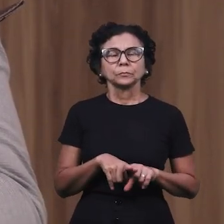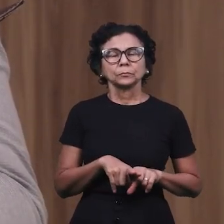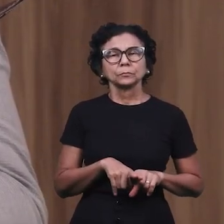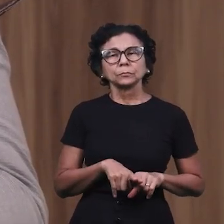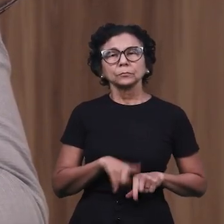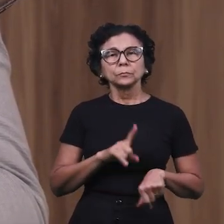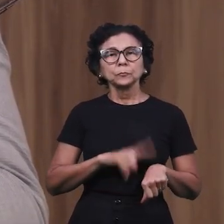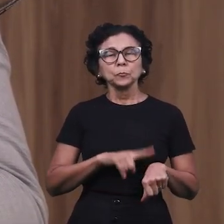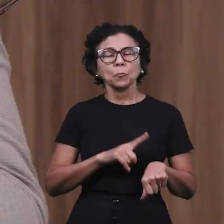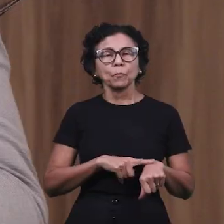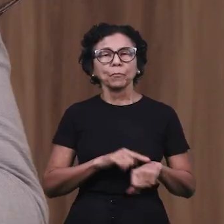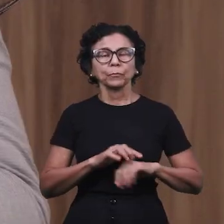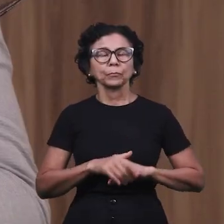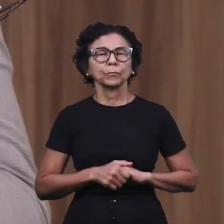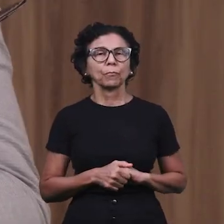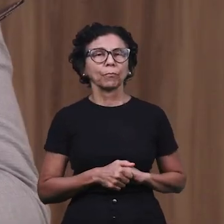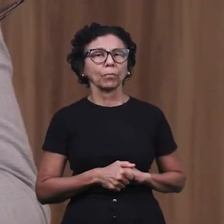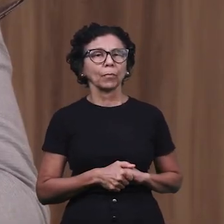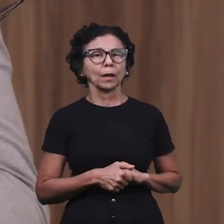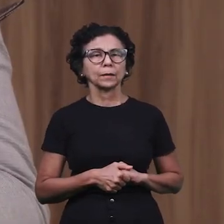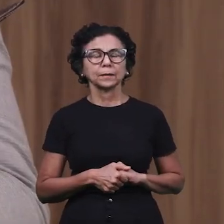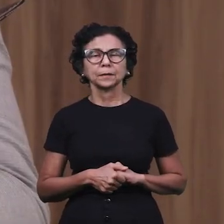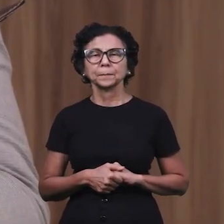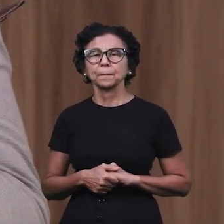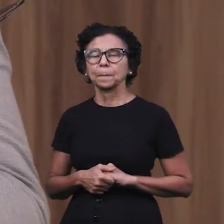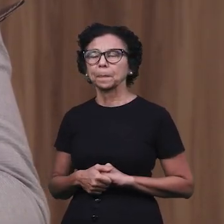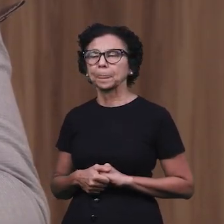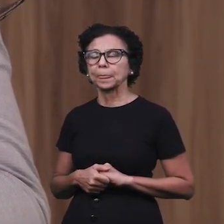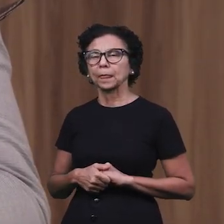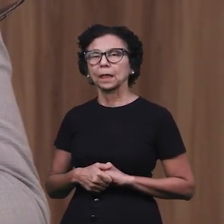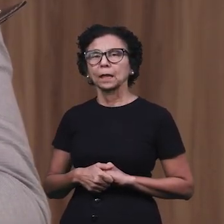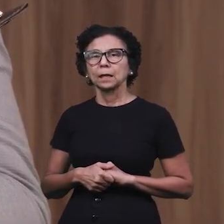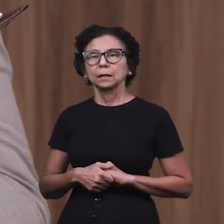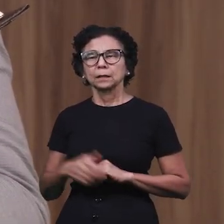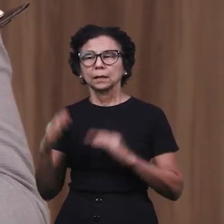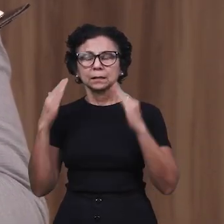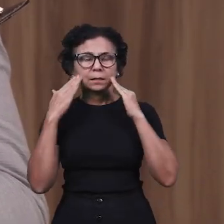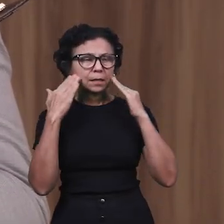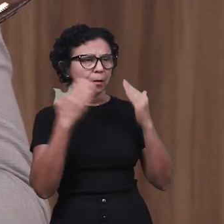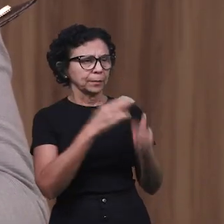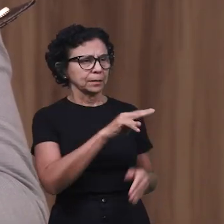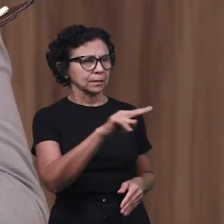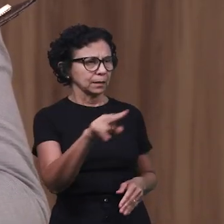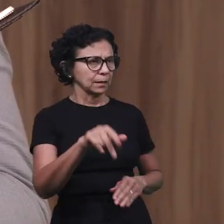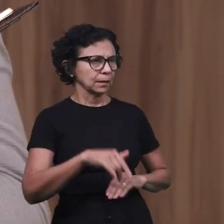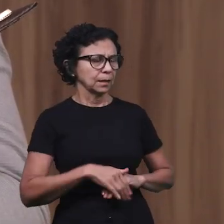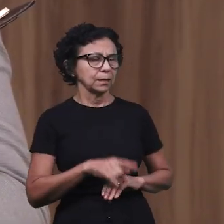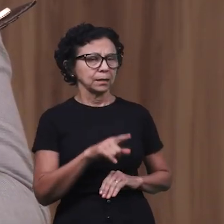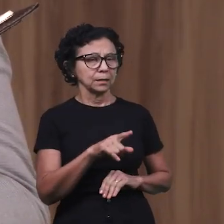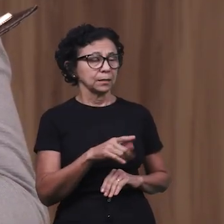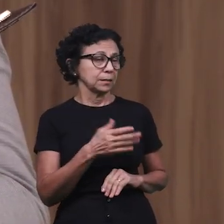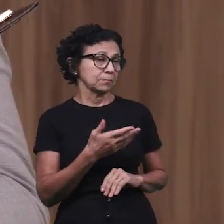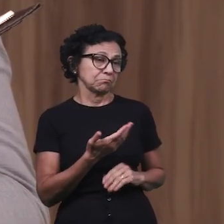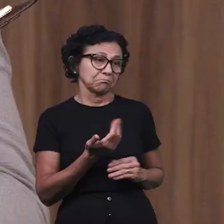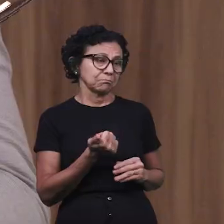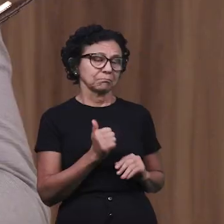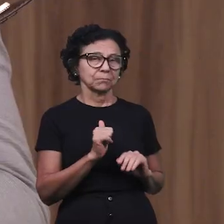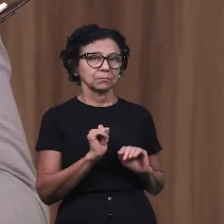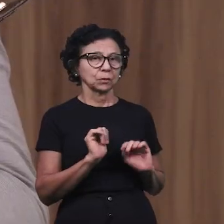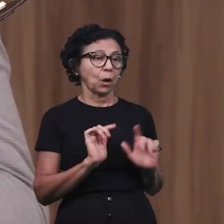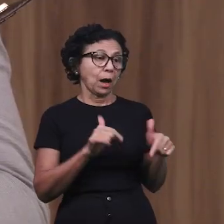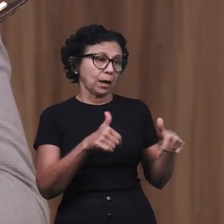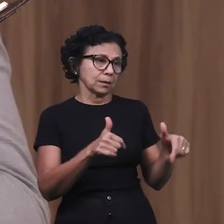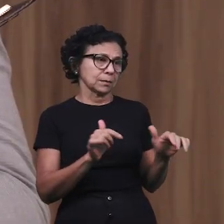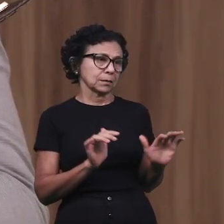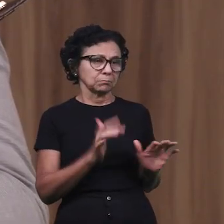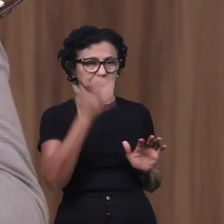vimos ali o momento em que José se revela a eles, um primeiro momento impactante, pois